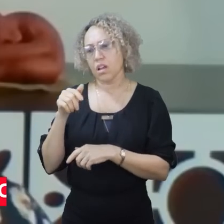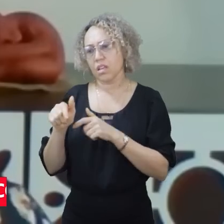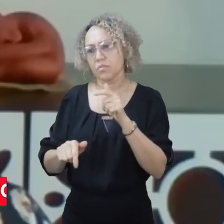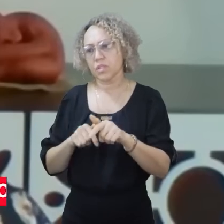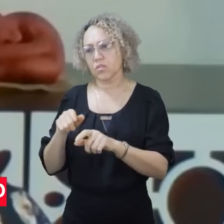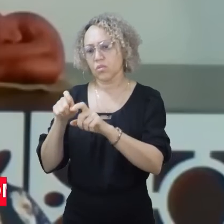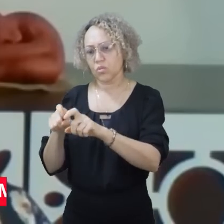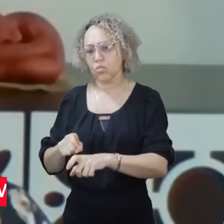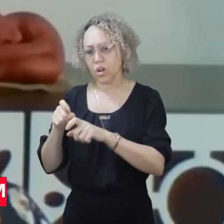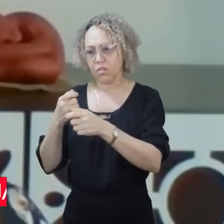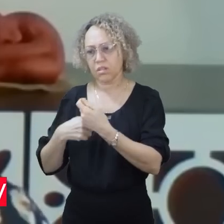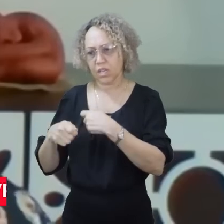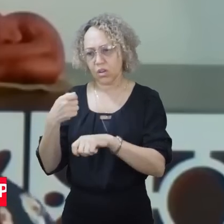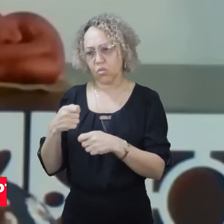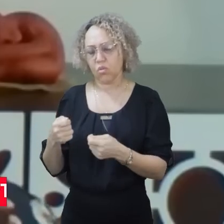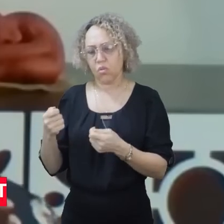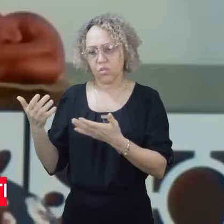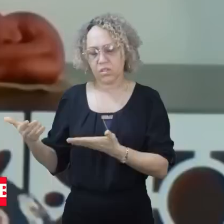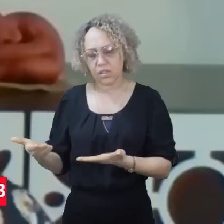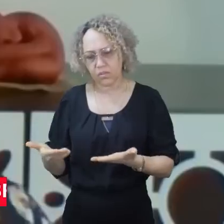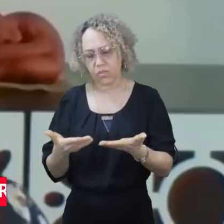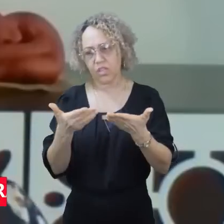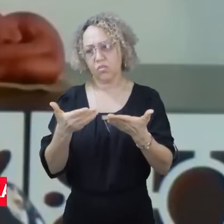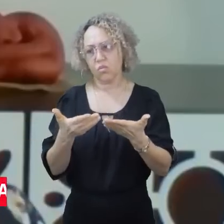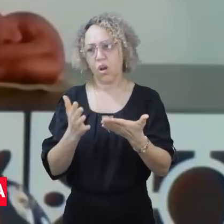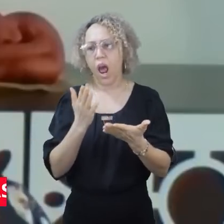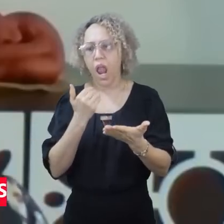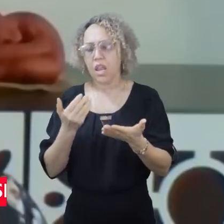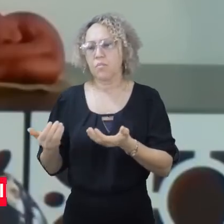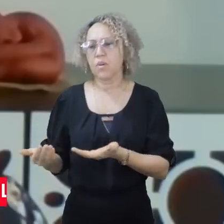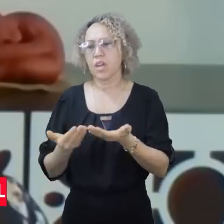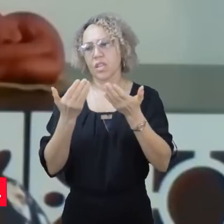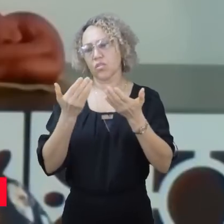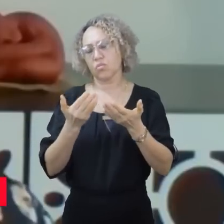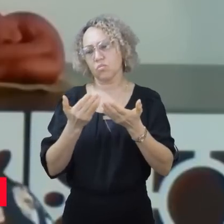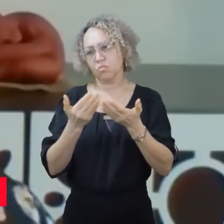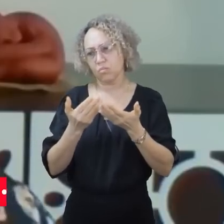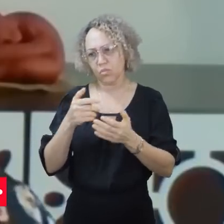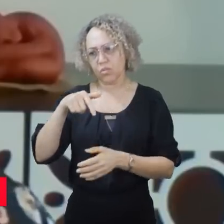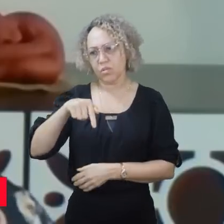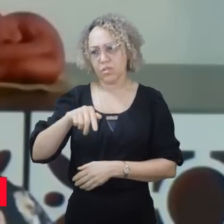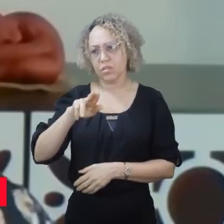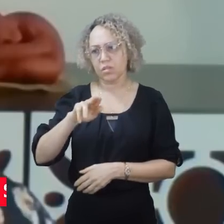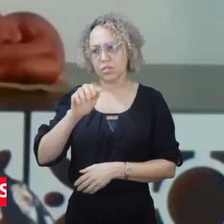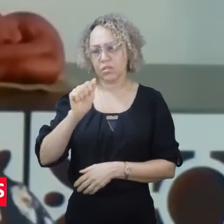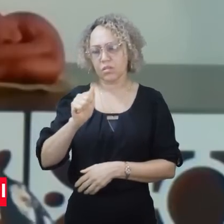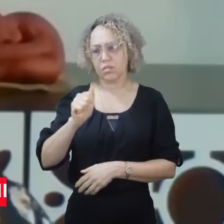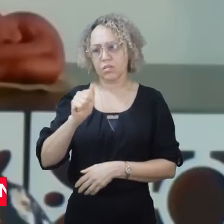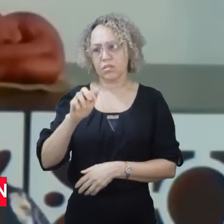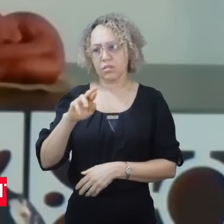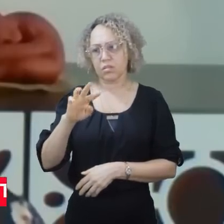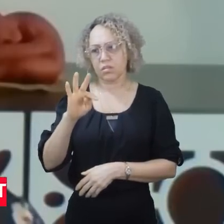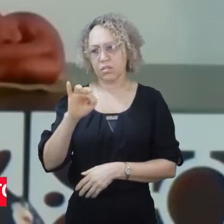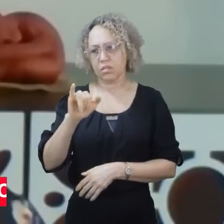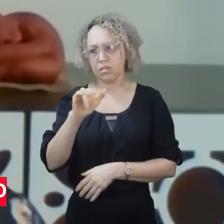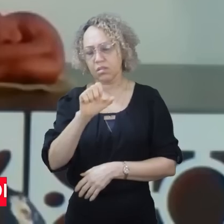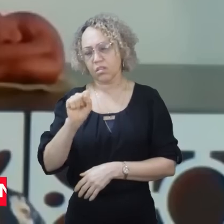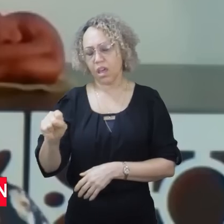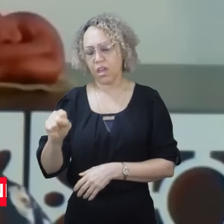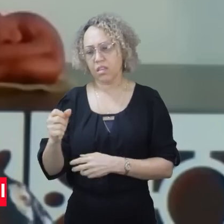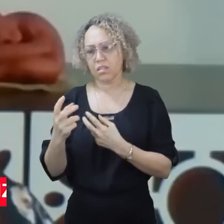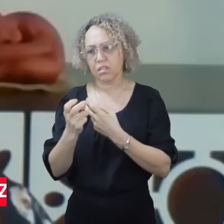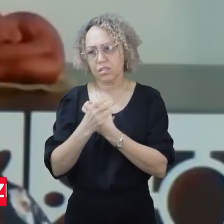mantimentos para os quartéis, não só para o quartel de Brasília, mas para outros quartéis de outros estados da